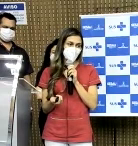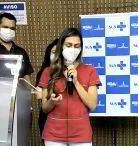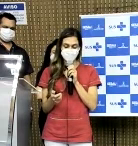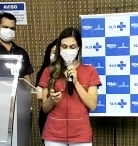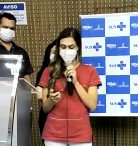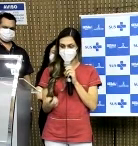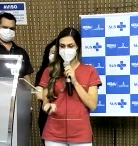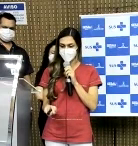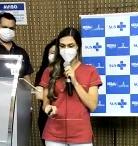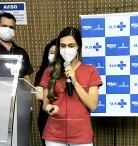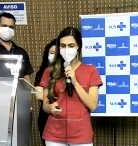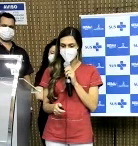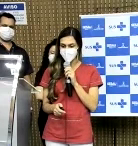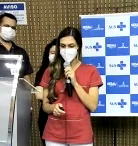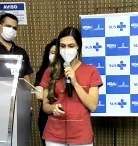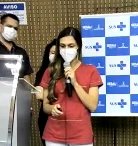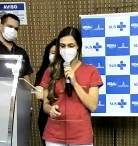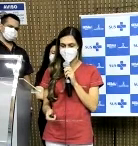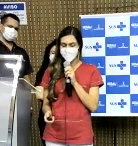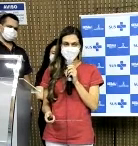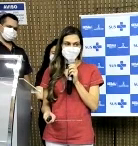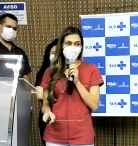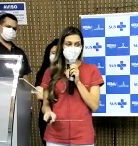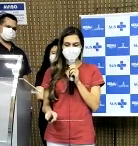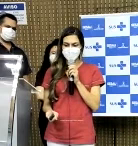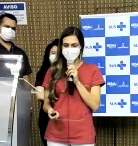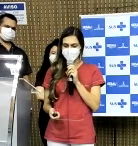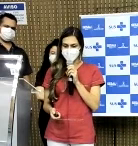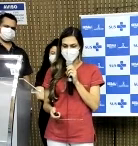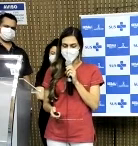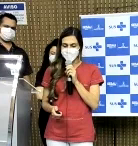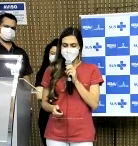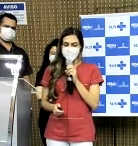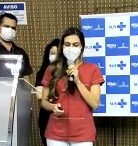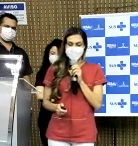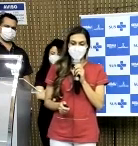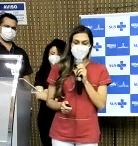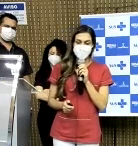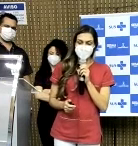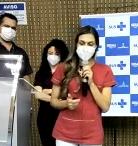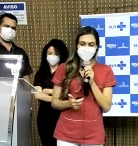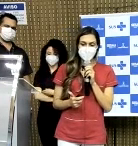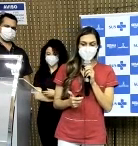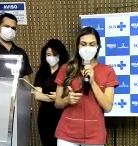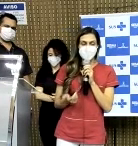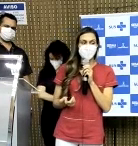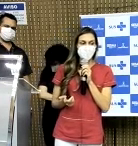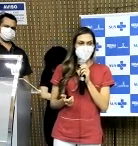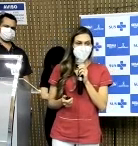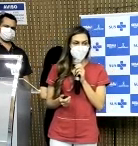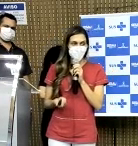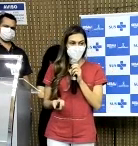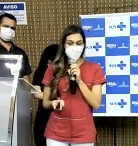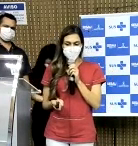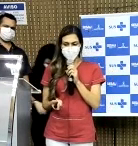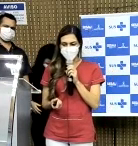registrados corretamente, né? E aí, sobre as estratégias. Então, um indicador que foi dentro do